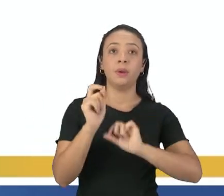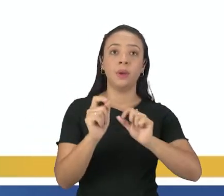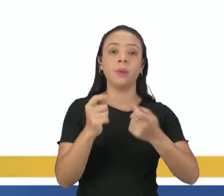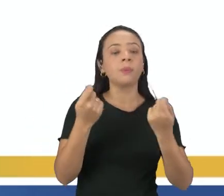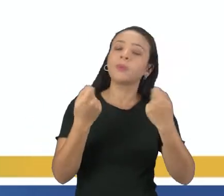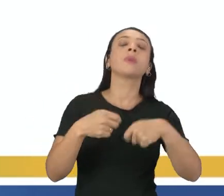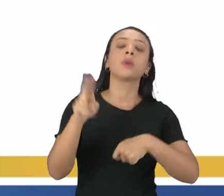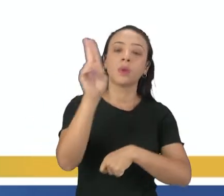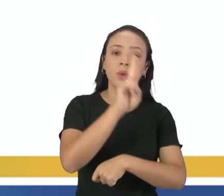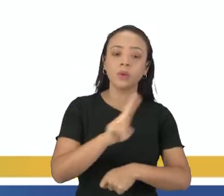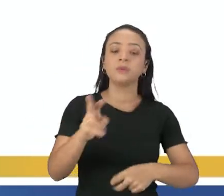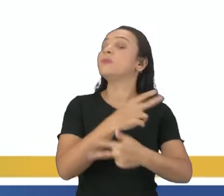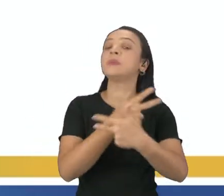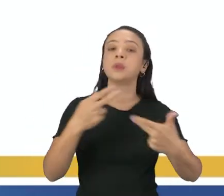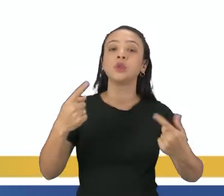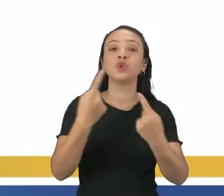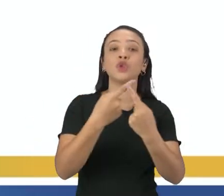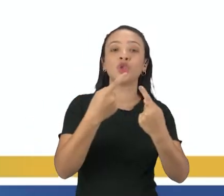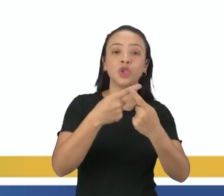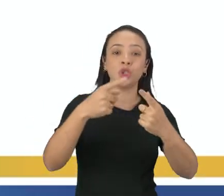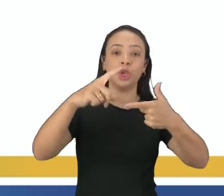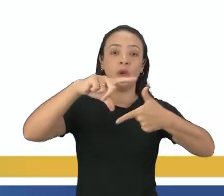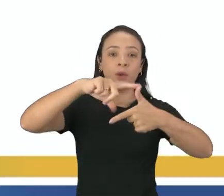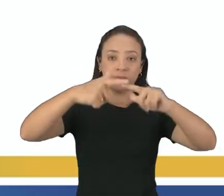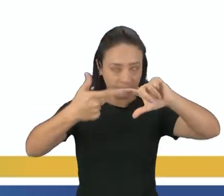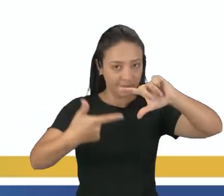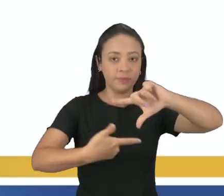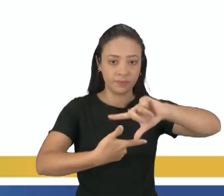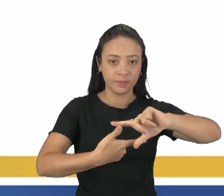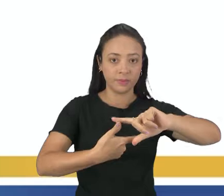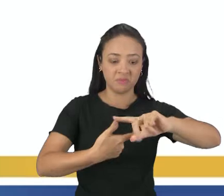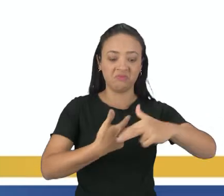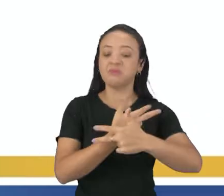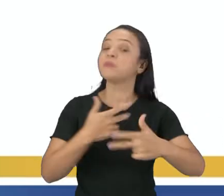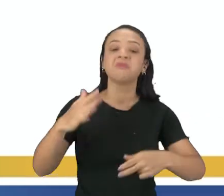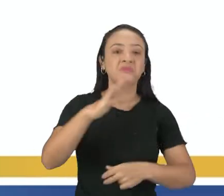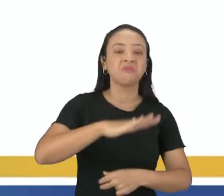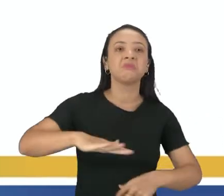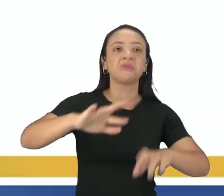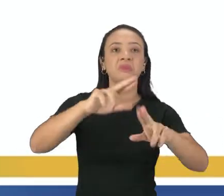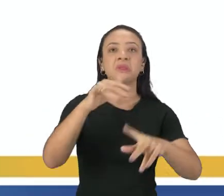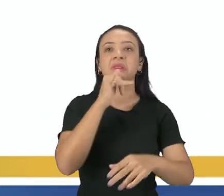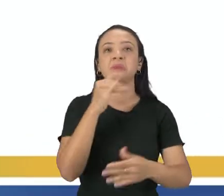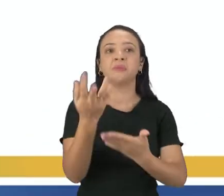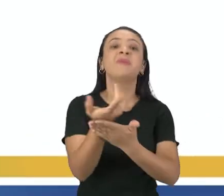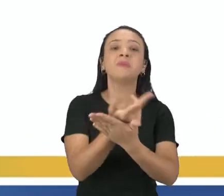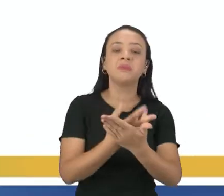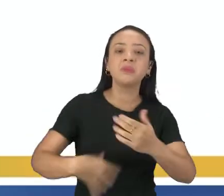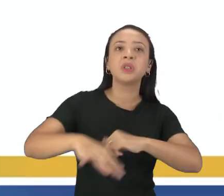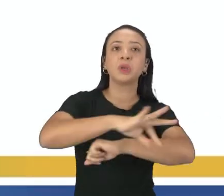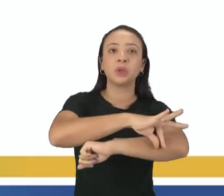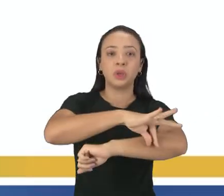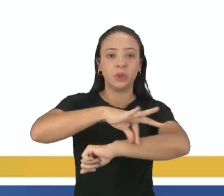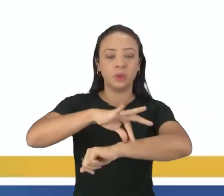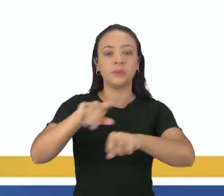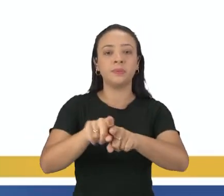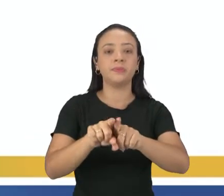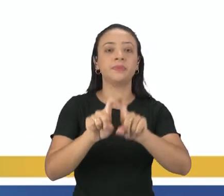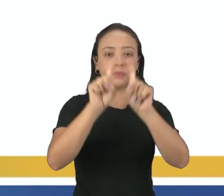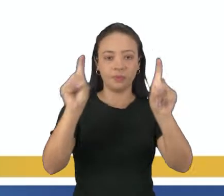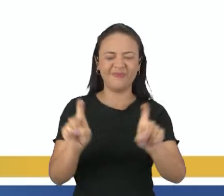nós fazemos uso de formas triangulares nas mais diversas áreas, como a arte, a arquitetura